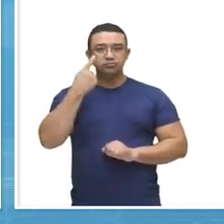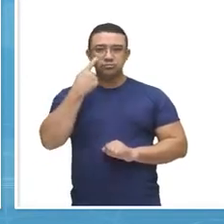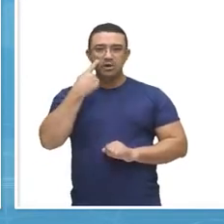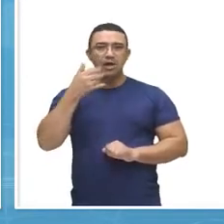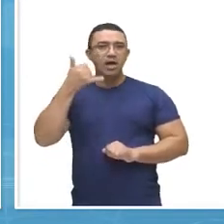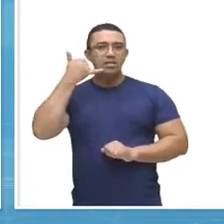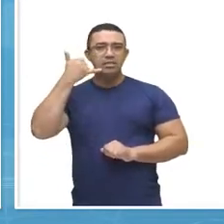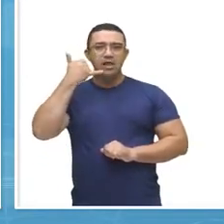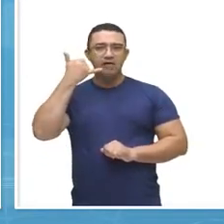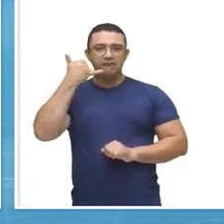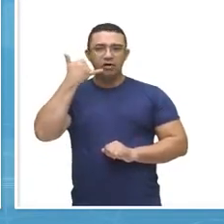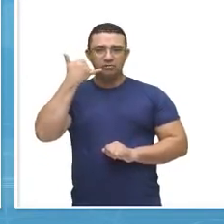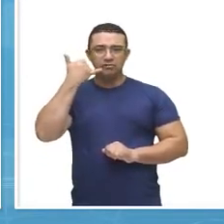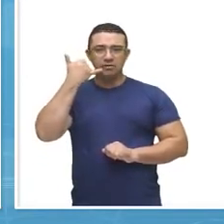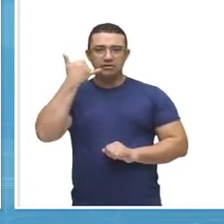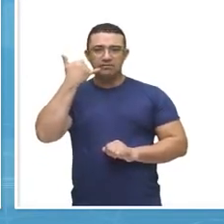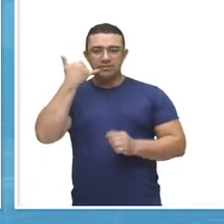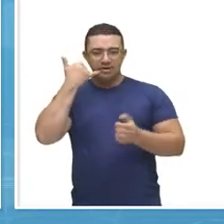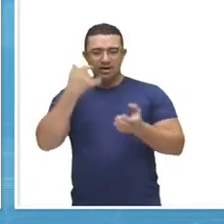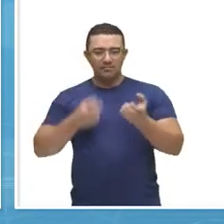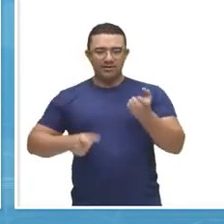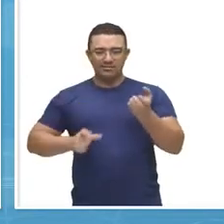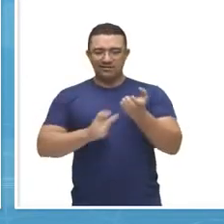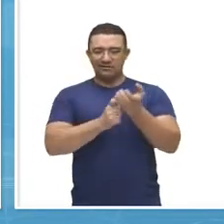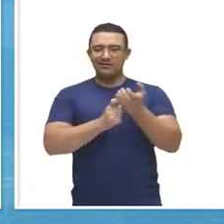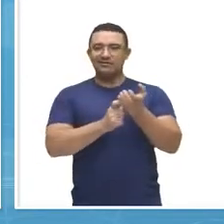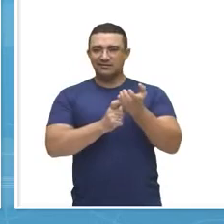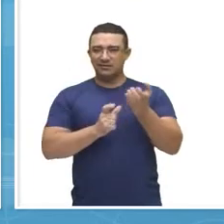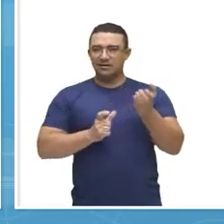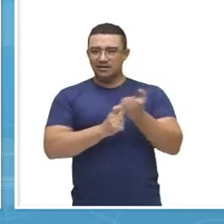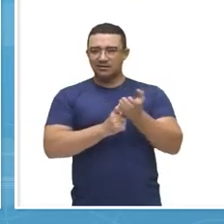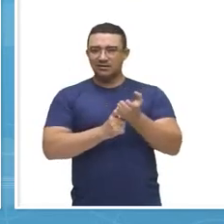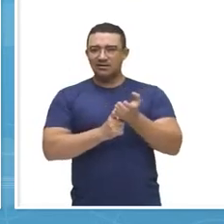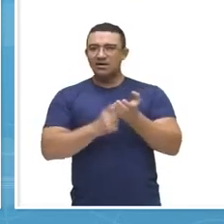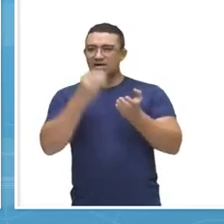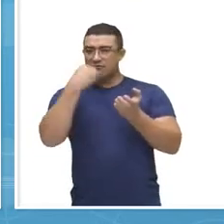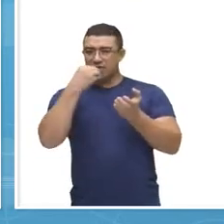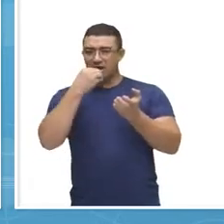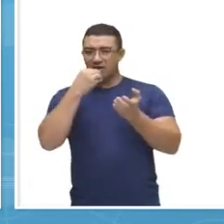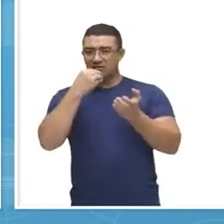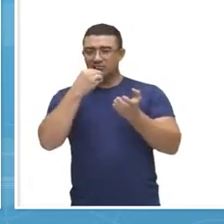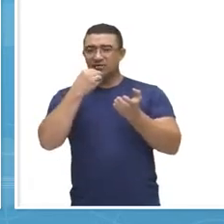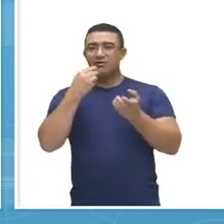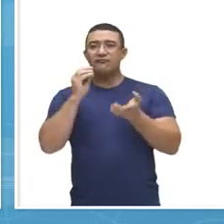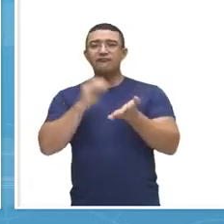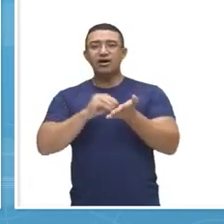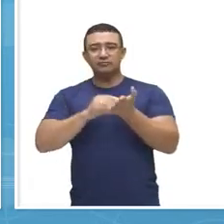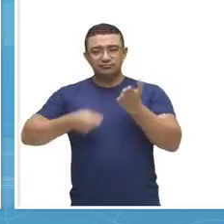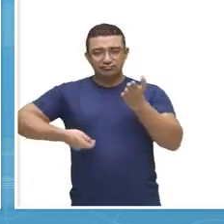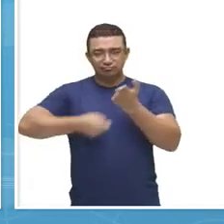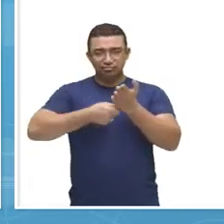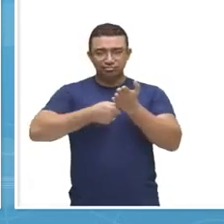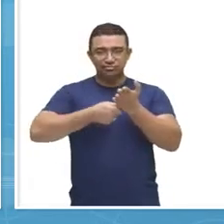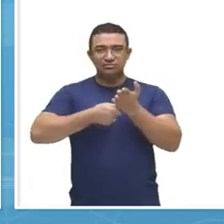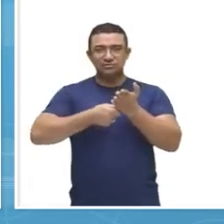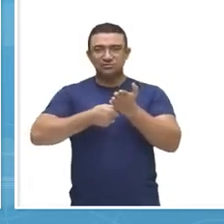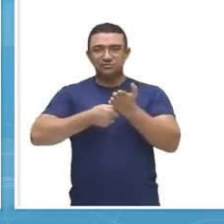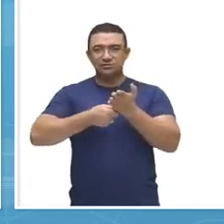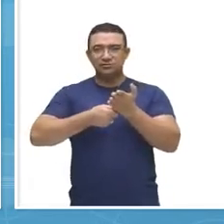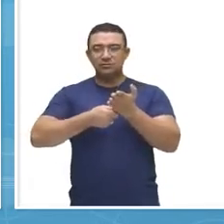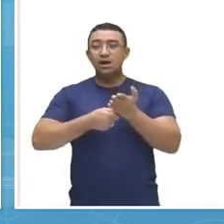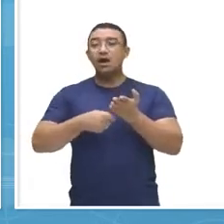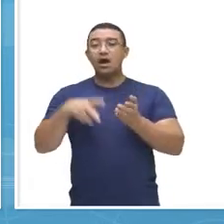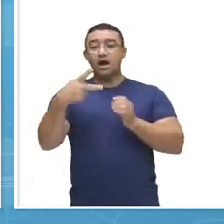que descarrega, e sim a bateria, né? Mas quando eu coloco nessa circunstância, his cell phone ran out, significa que seu